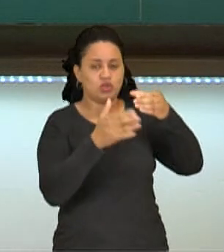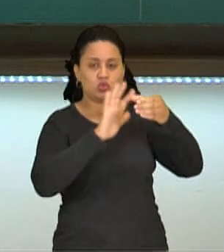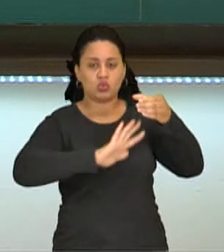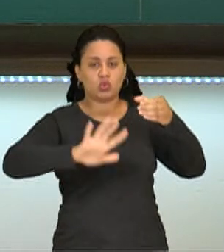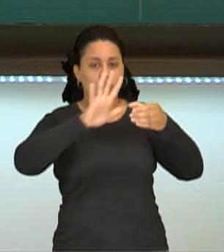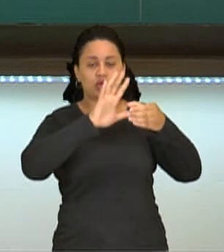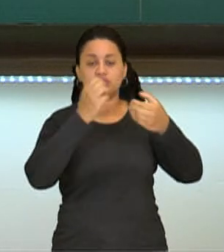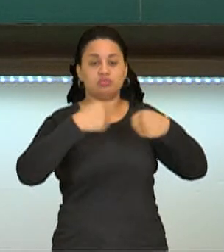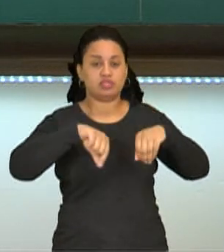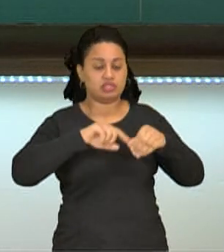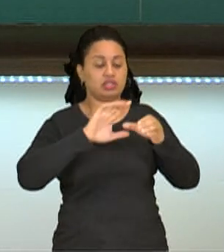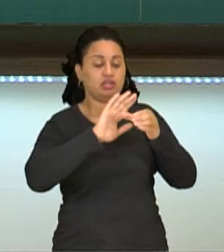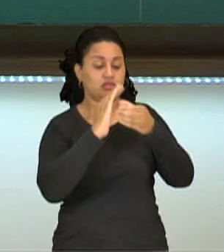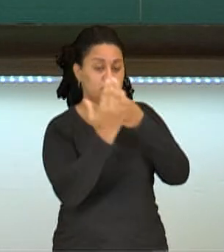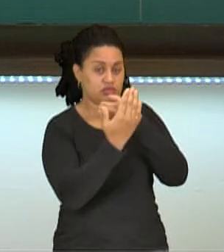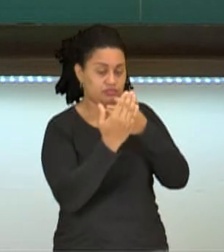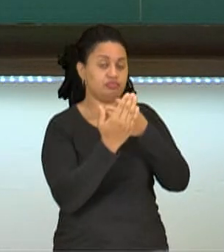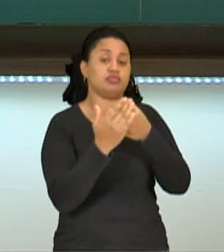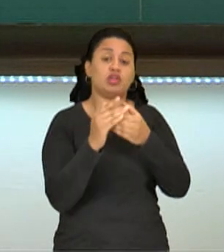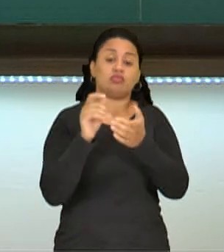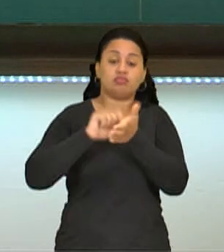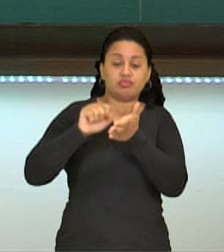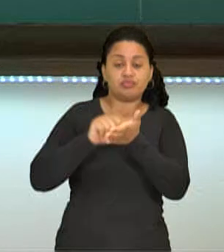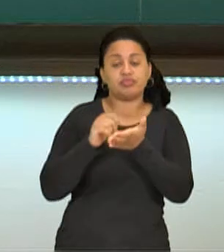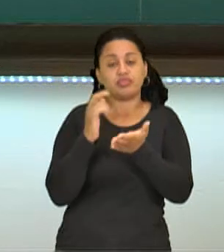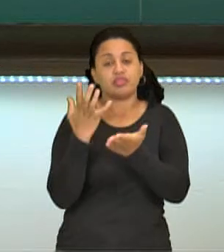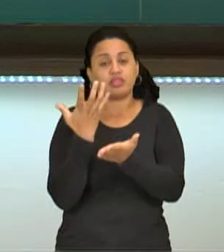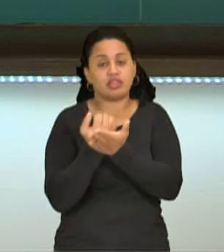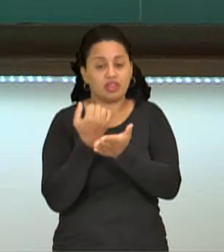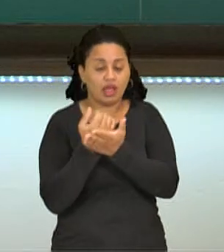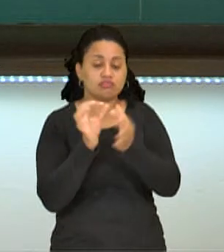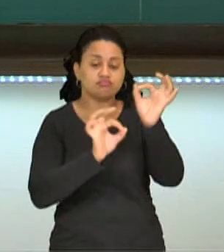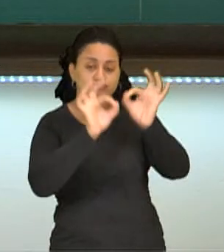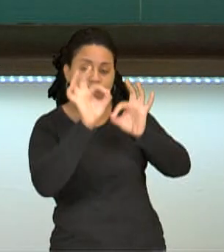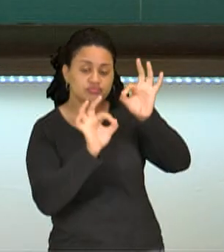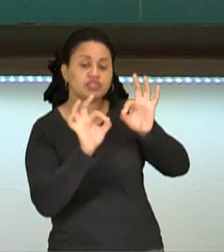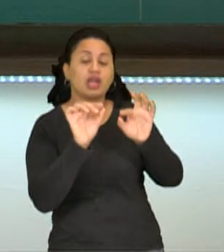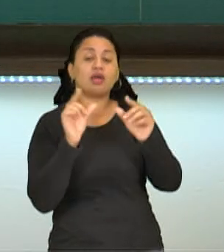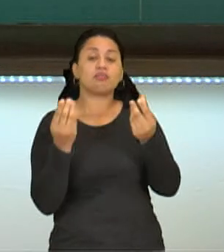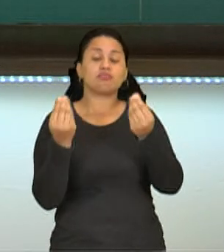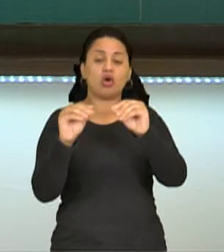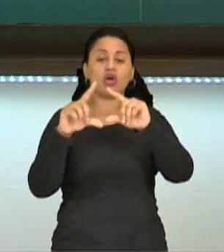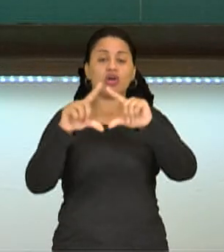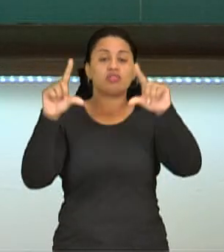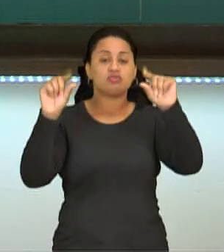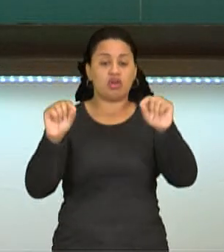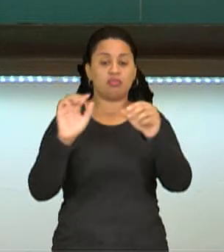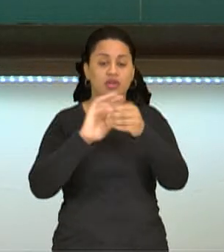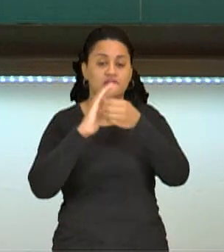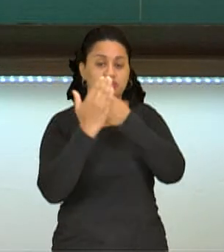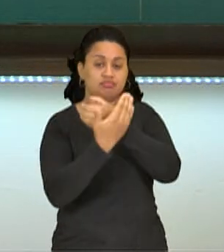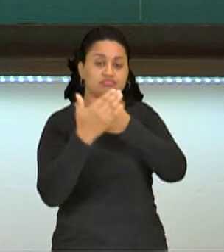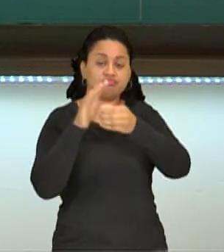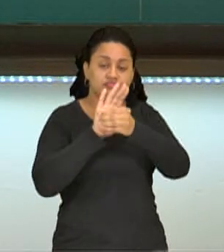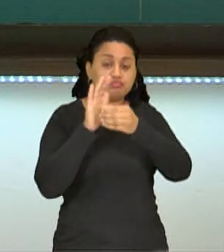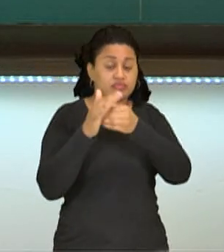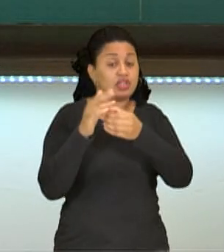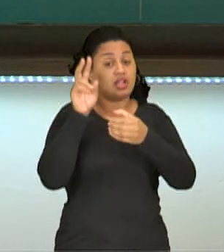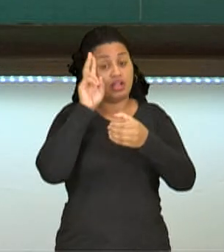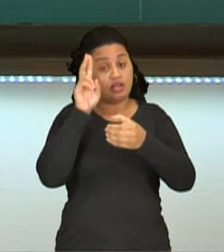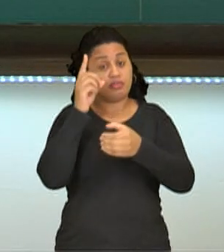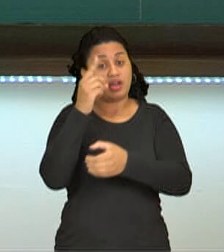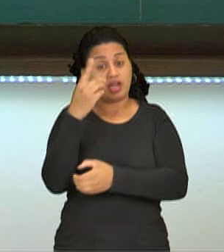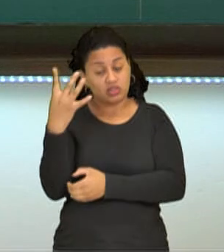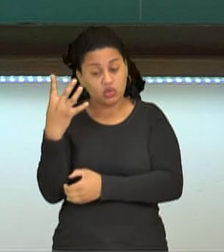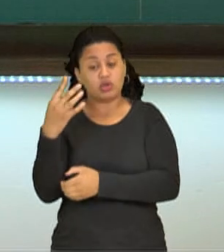Então, anote, organize os dados ali e aplique a formulazinha da superfície lateral e lembre que cada 14